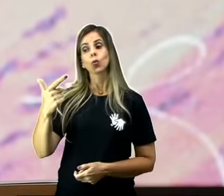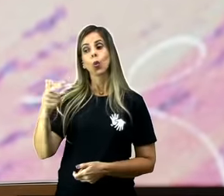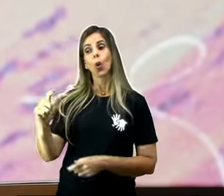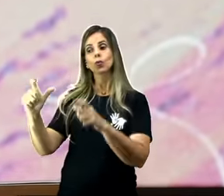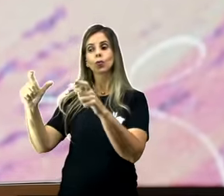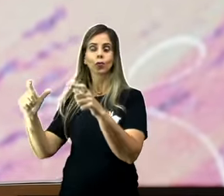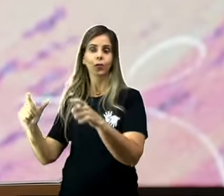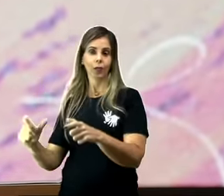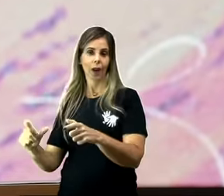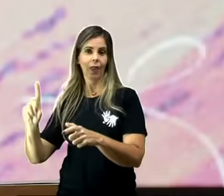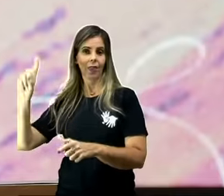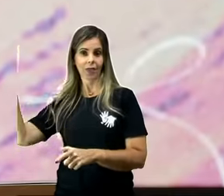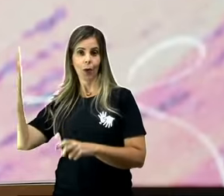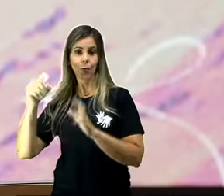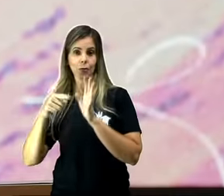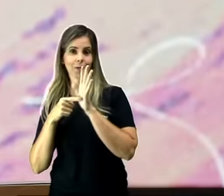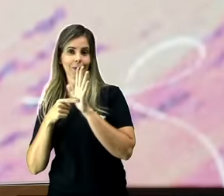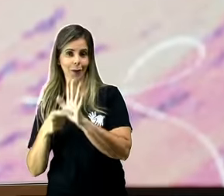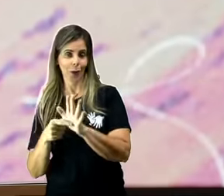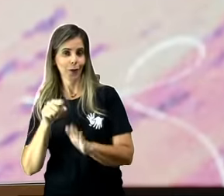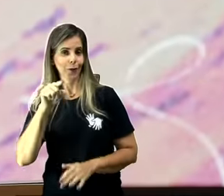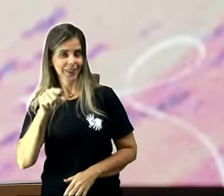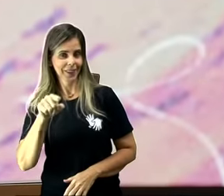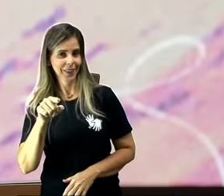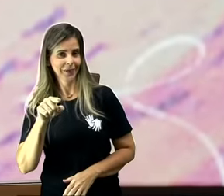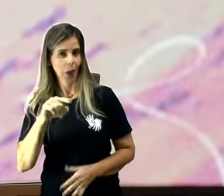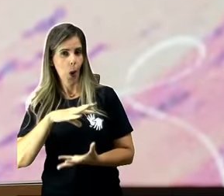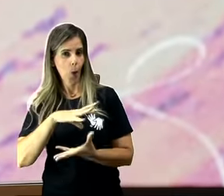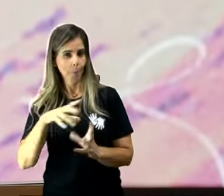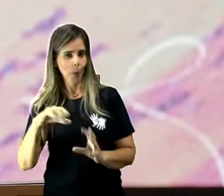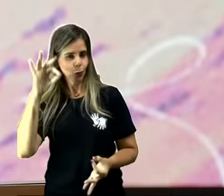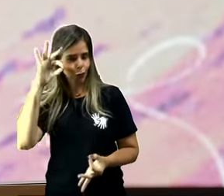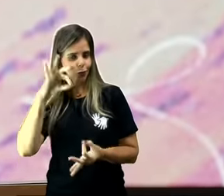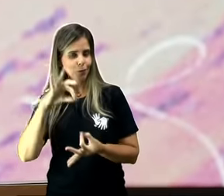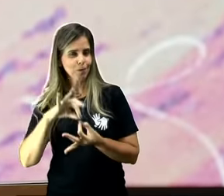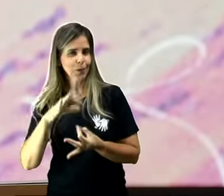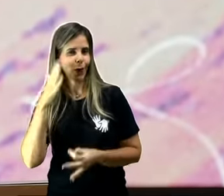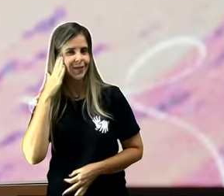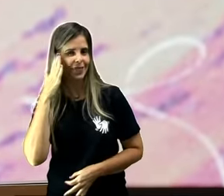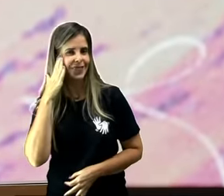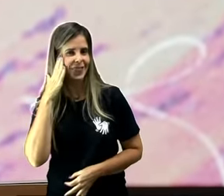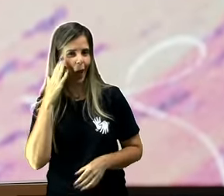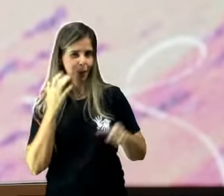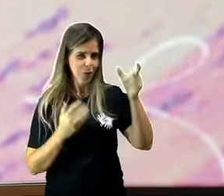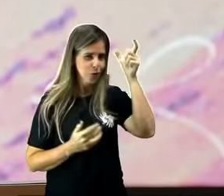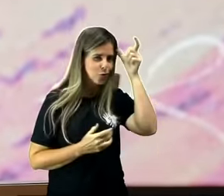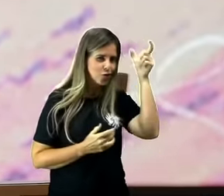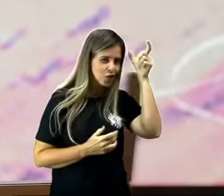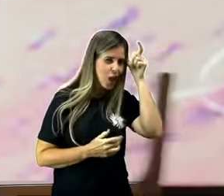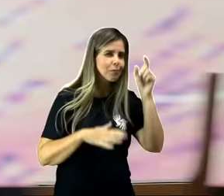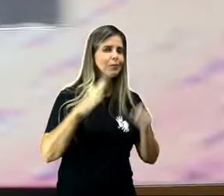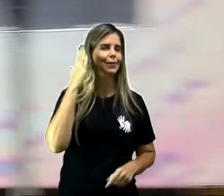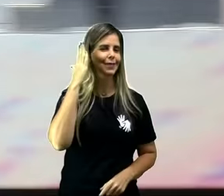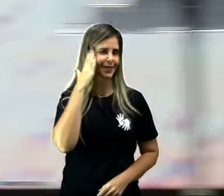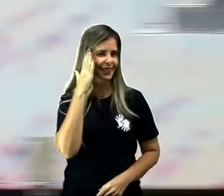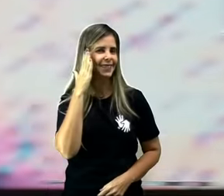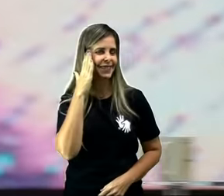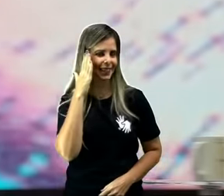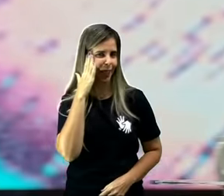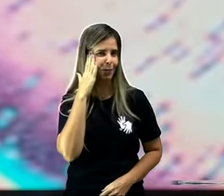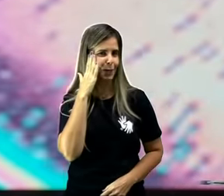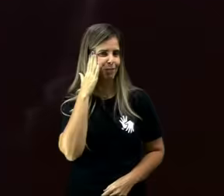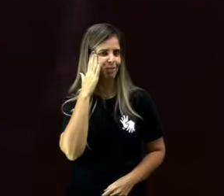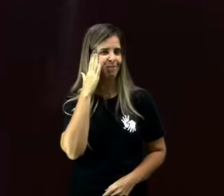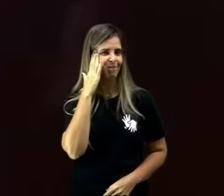te levando, o mundo espiritual já sabe que quando você chegar lá, quando você pisar, quando levanta dessa cadeira e pega essa